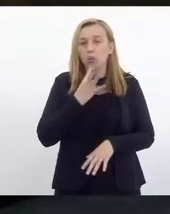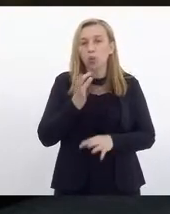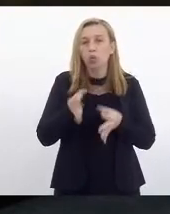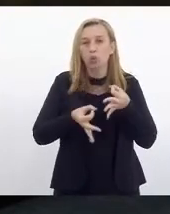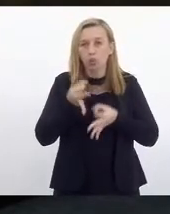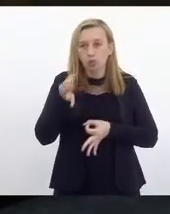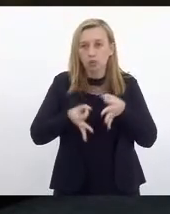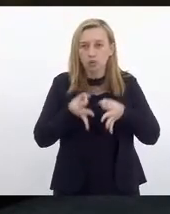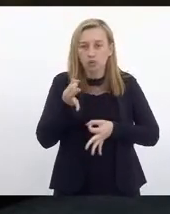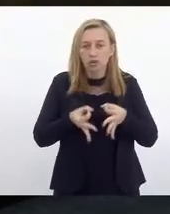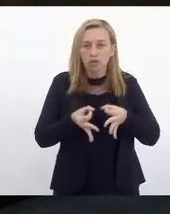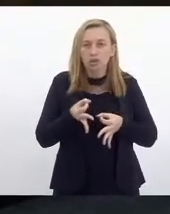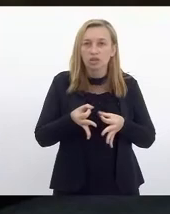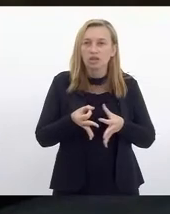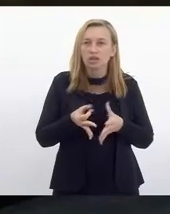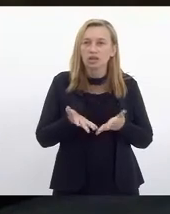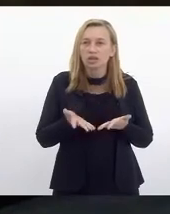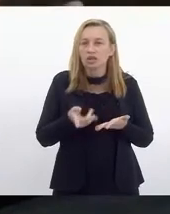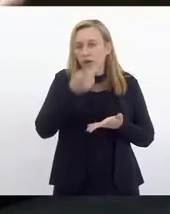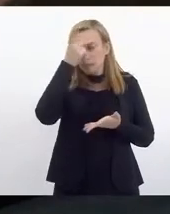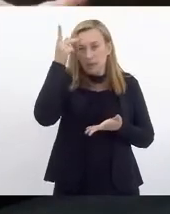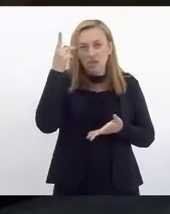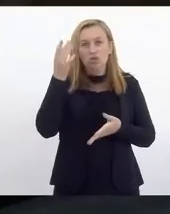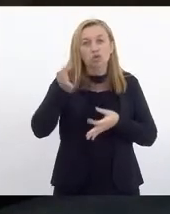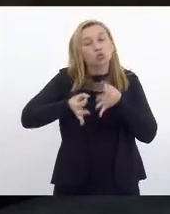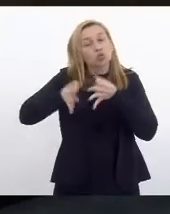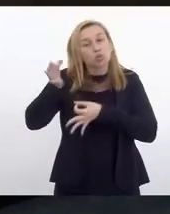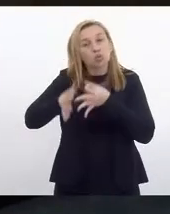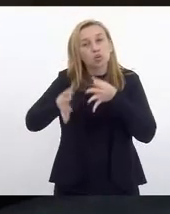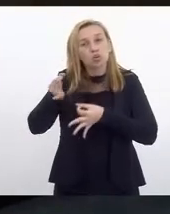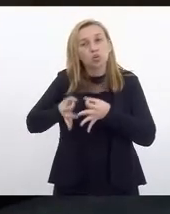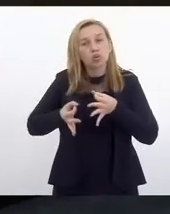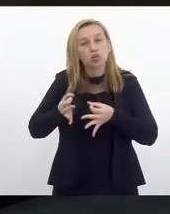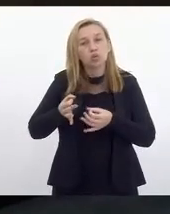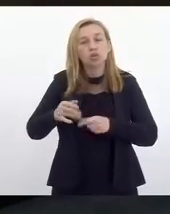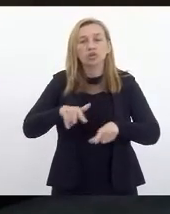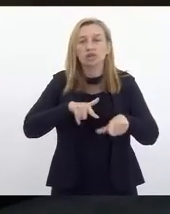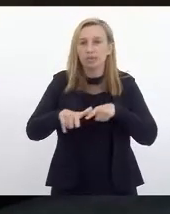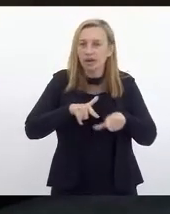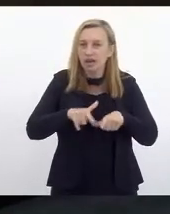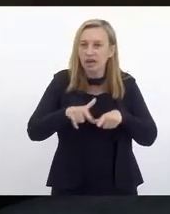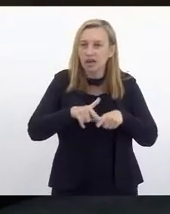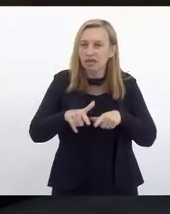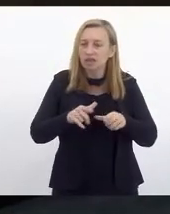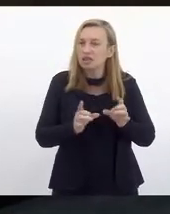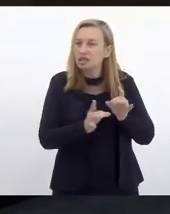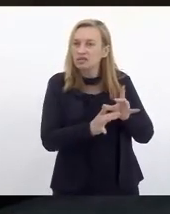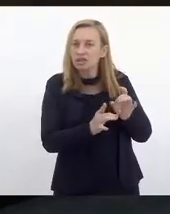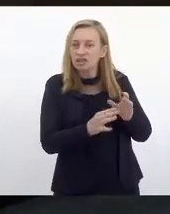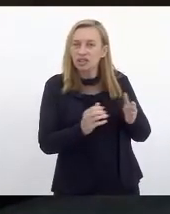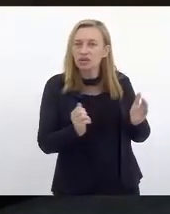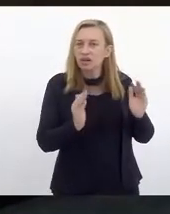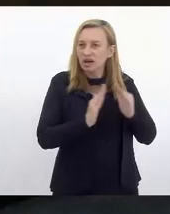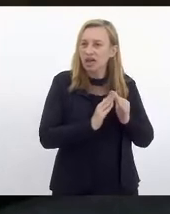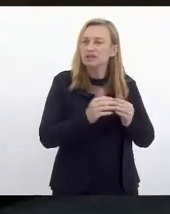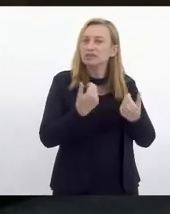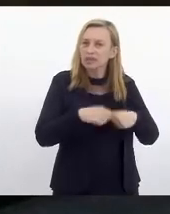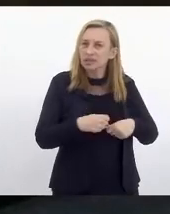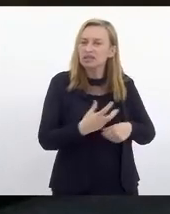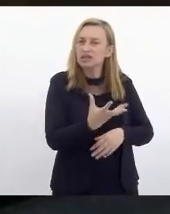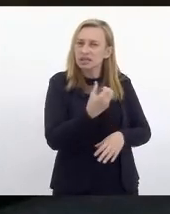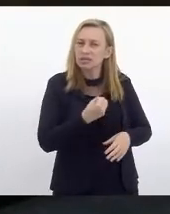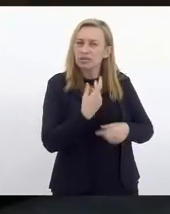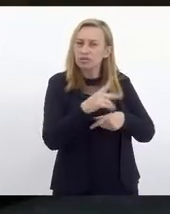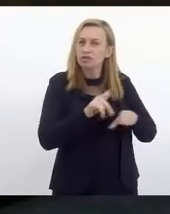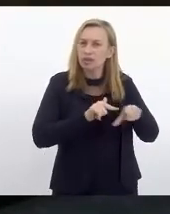Justiça de pessoas jurídicas que prestaram serviços, que venderam bens, enfim, que devem receber pelo trabalho